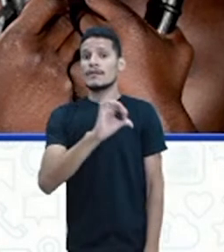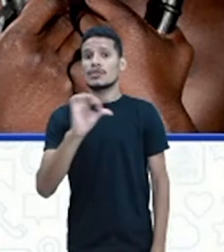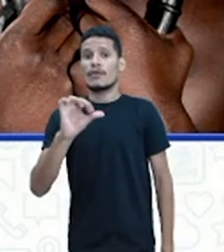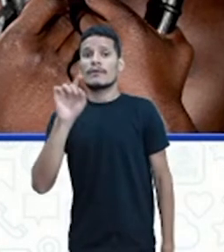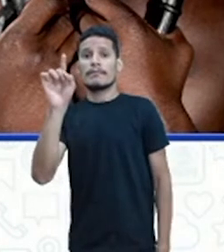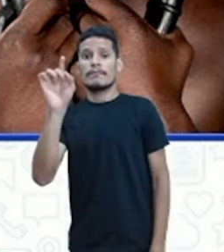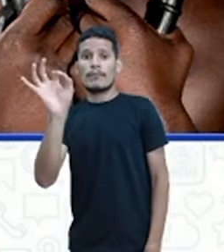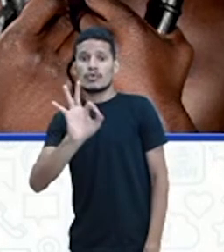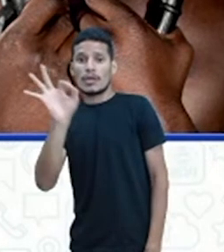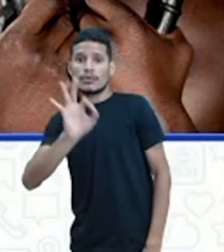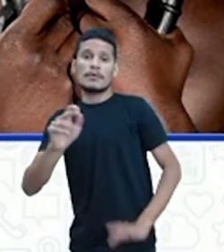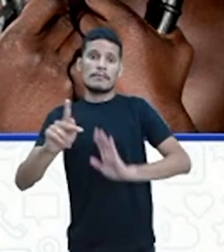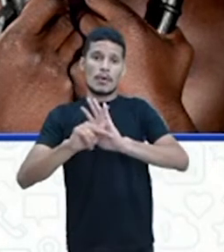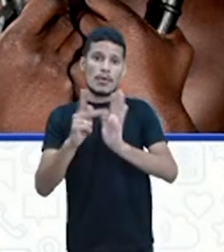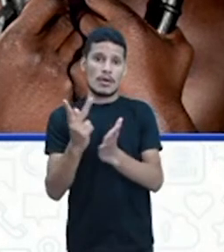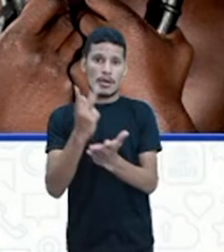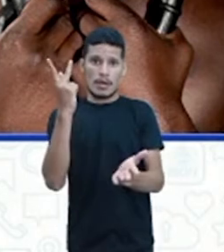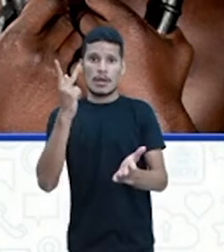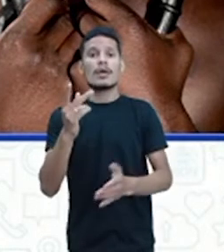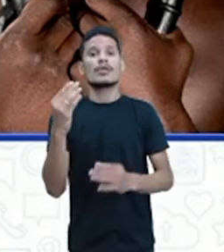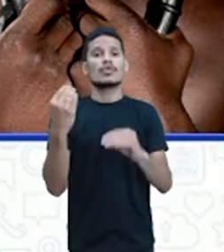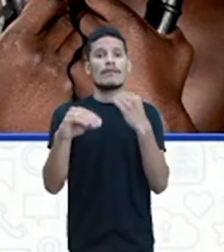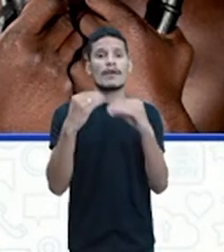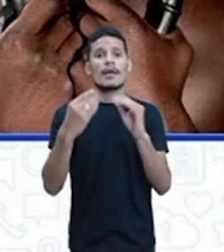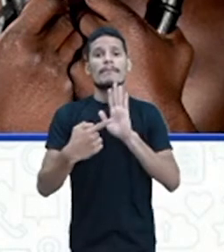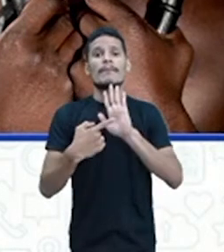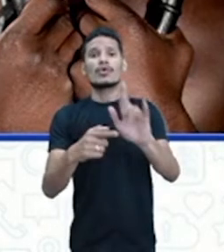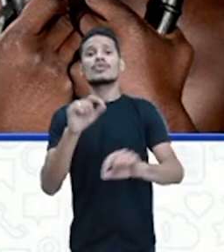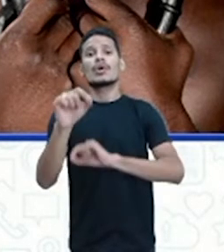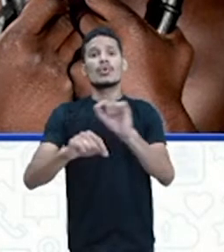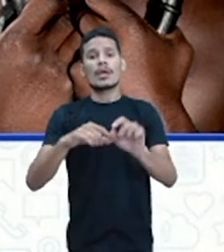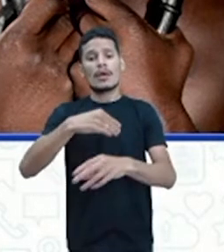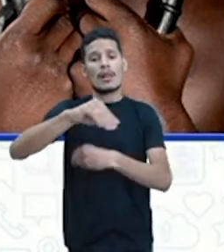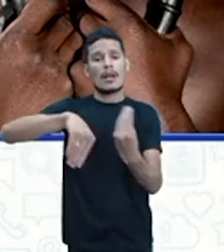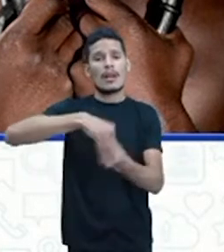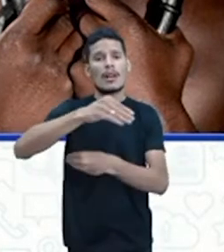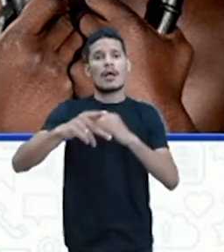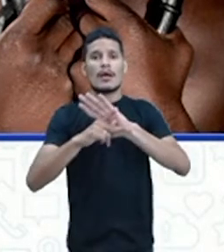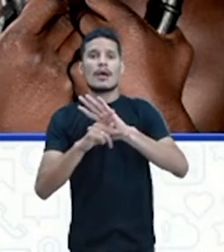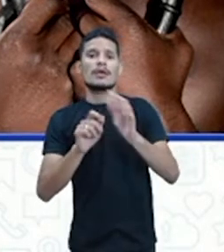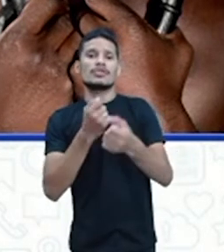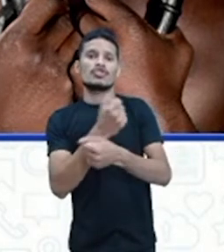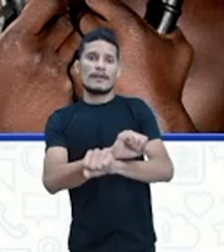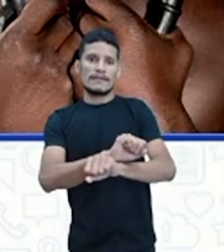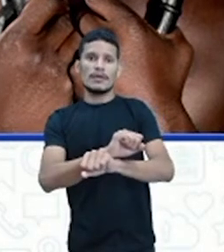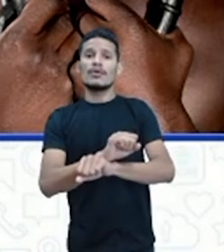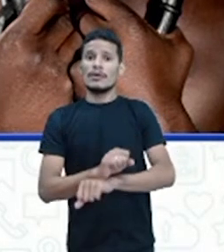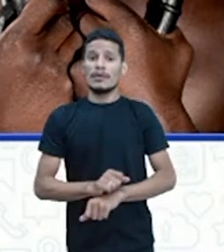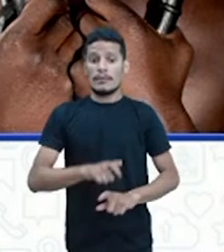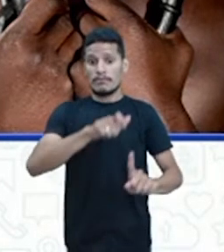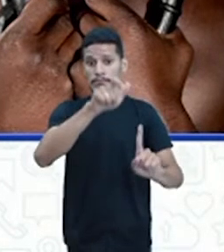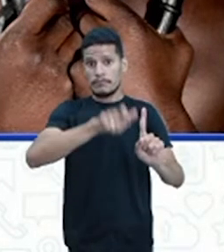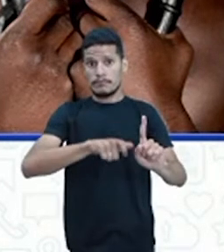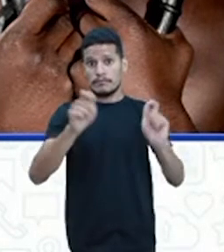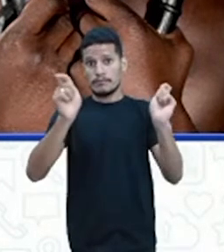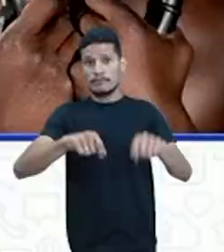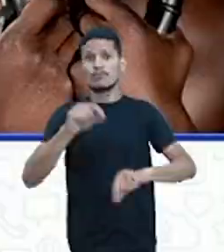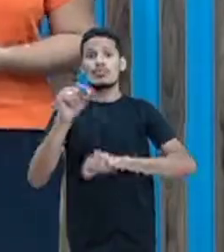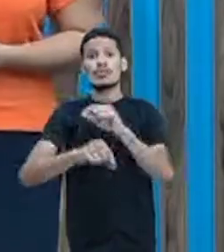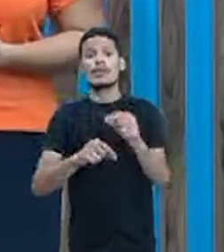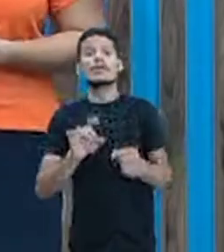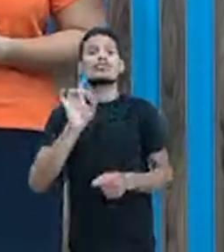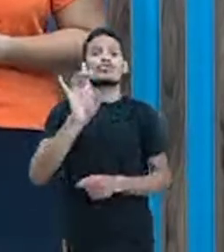99% dos casos, essas novelas nos mostram uma versão café com leite da escravidão. E esses personagens, eles servem geralmente de